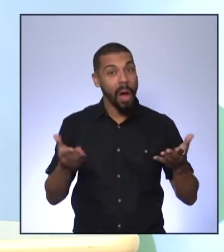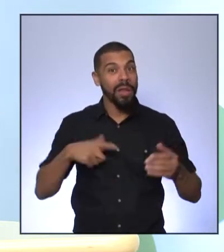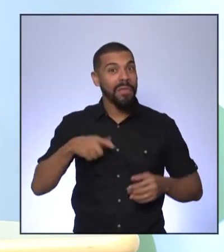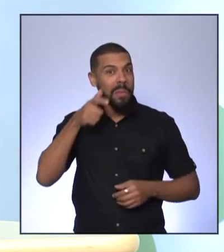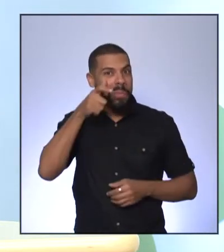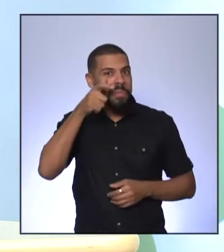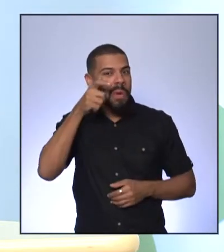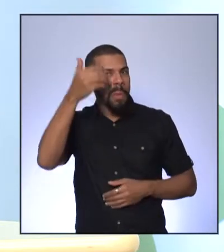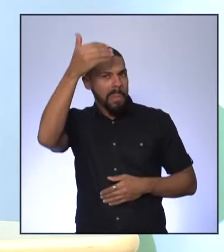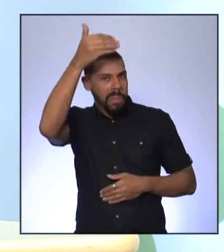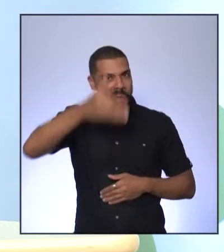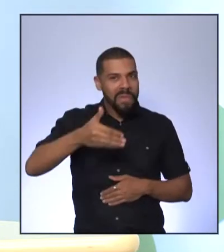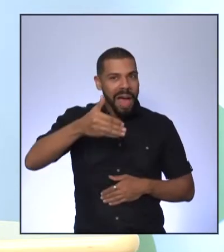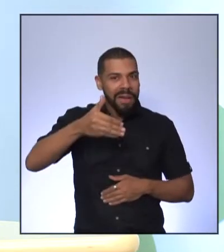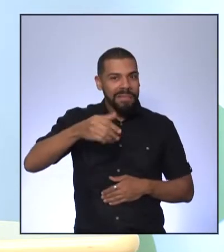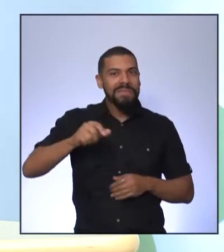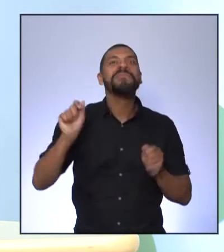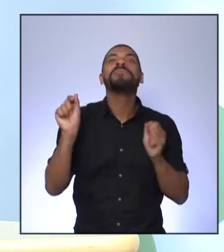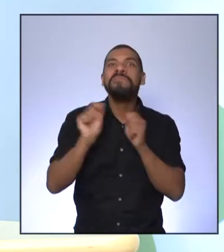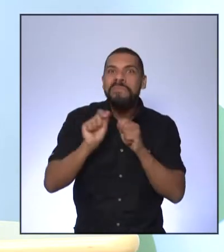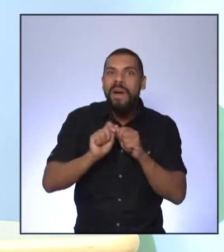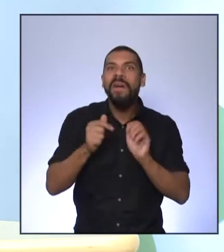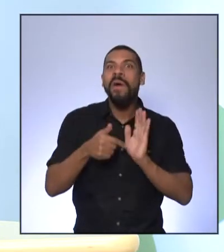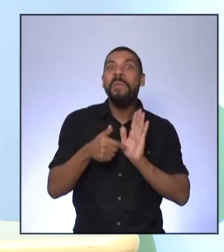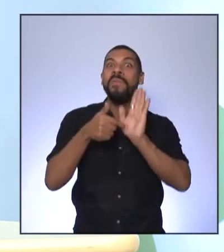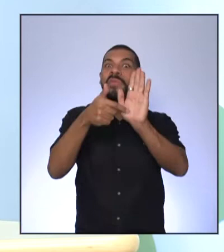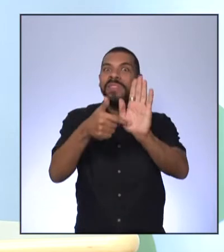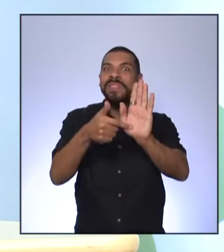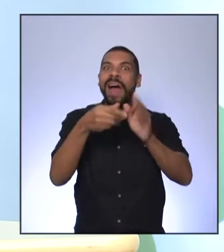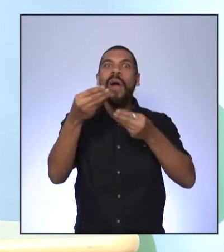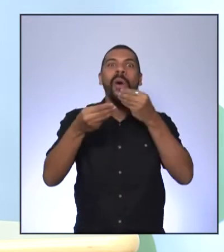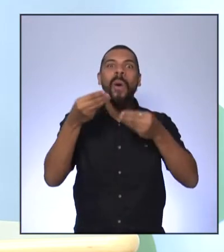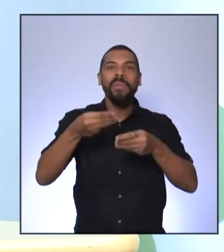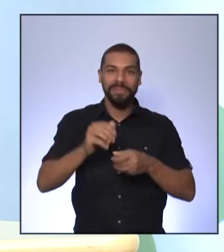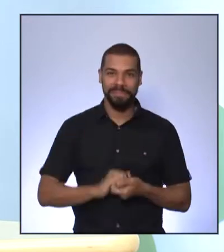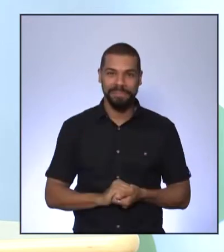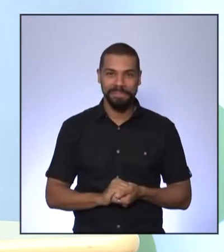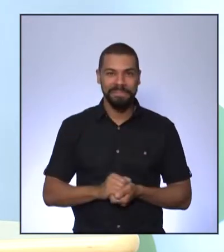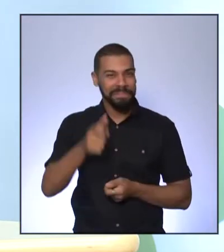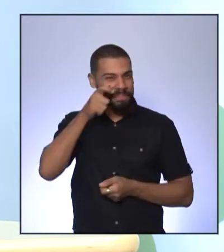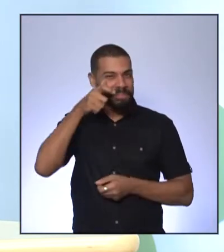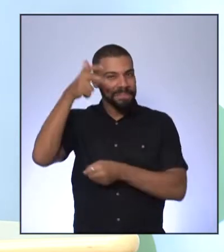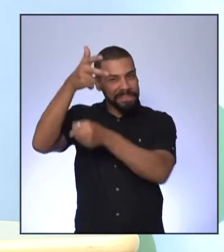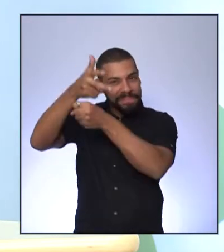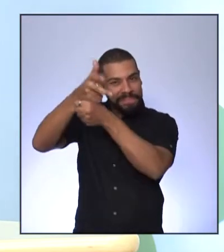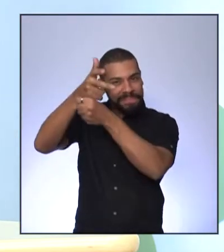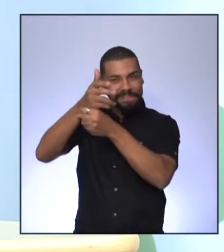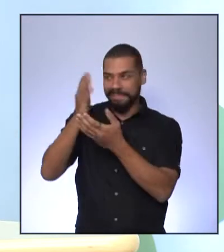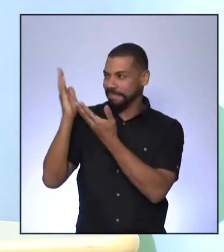de forma experimental. A gente vai mostrar aí o experimento, certo? Então, segue o vídeo.